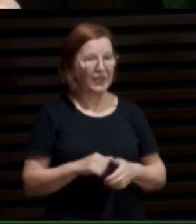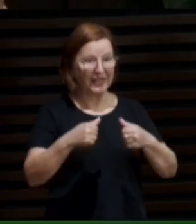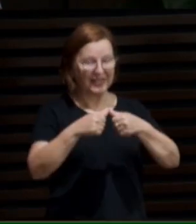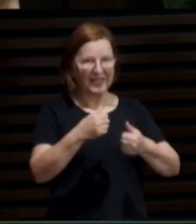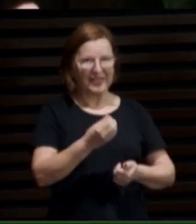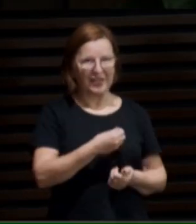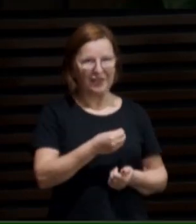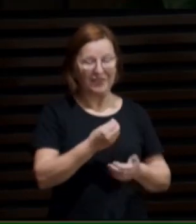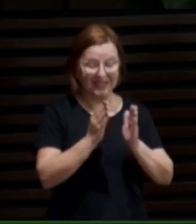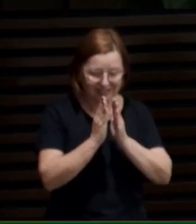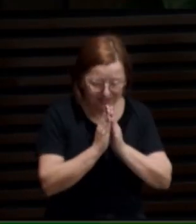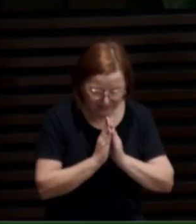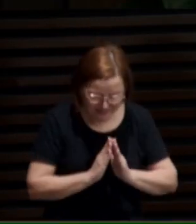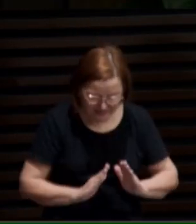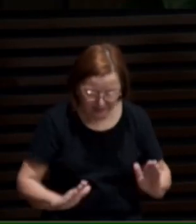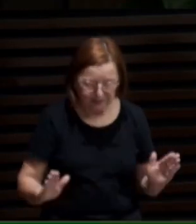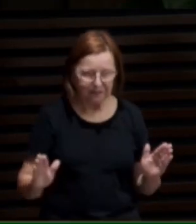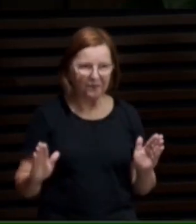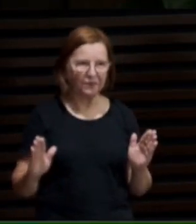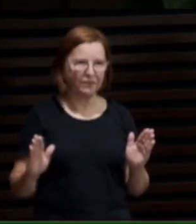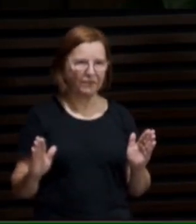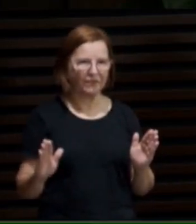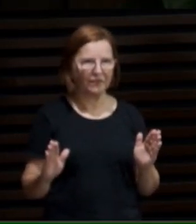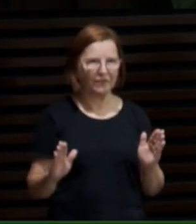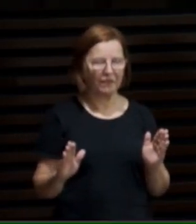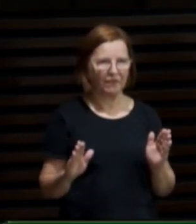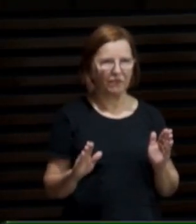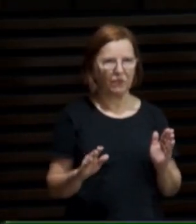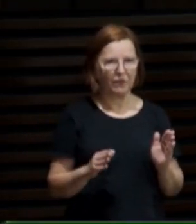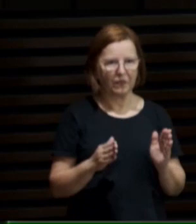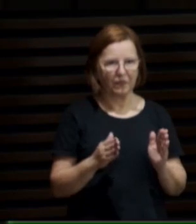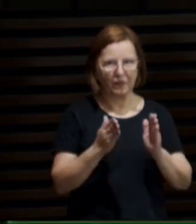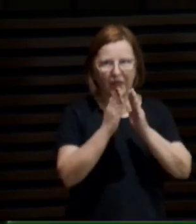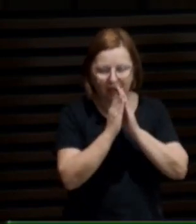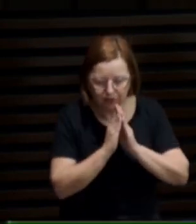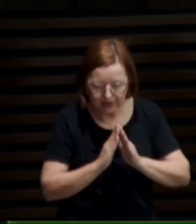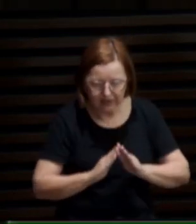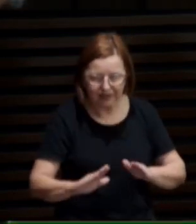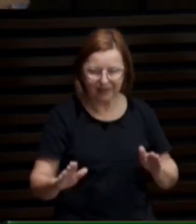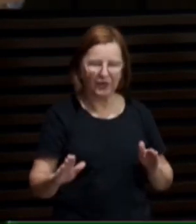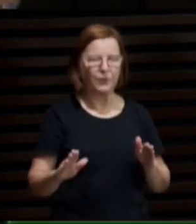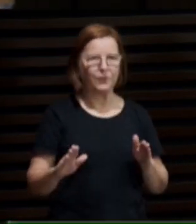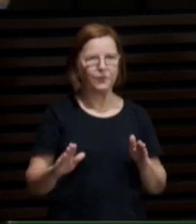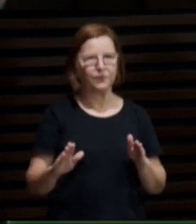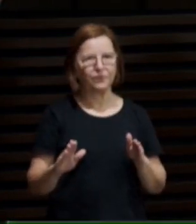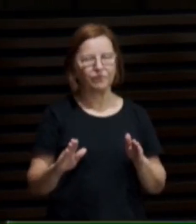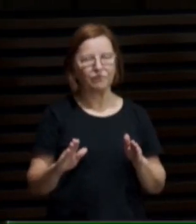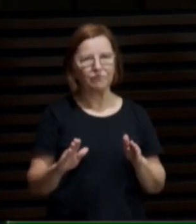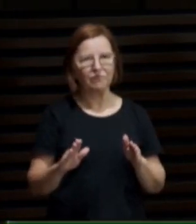vida de adoração. Adoração tem a ver com nossa salvação, adoração tem a ver com a nossa